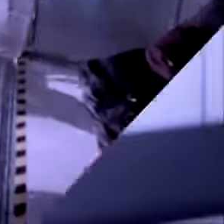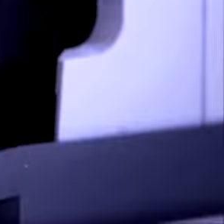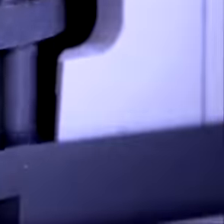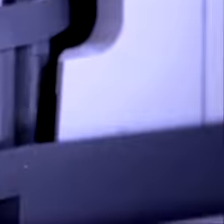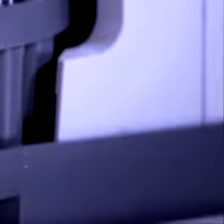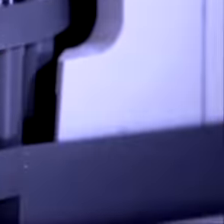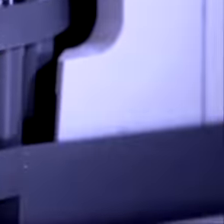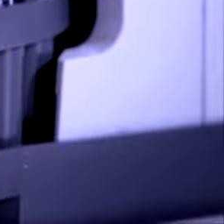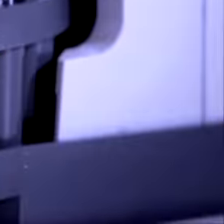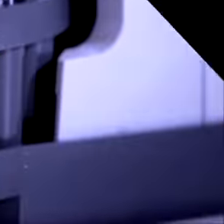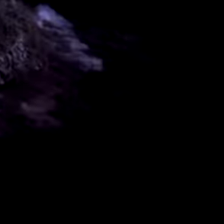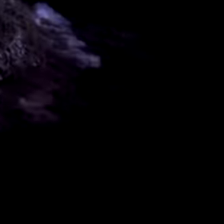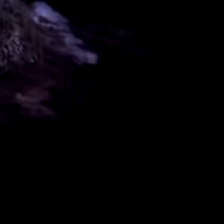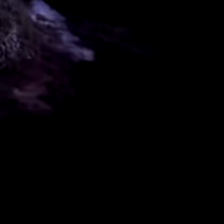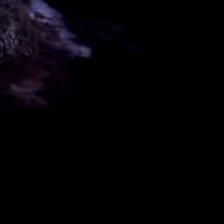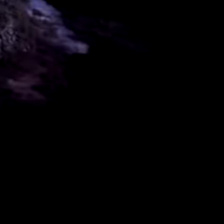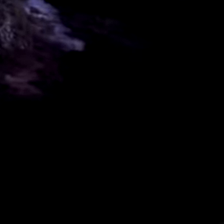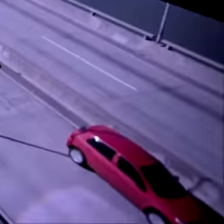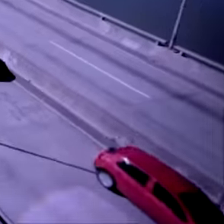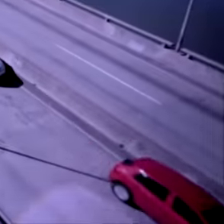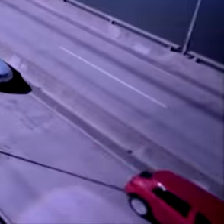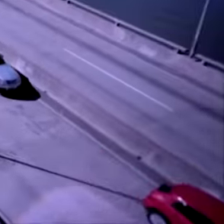E aí